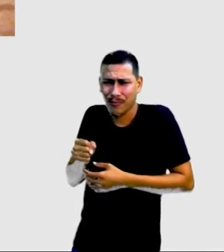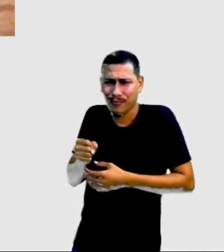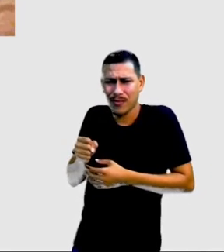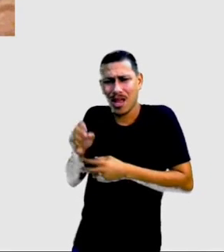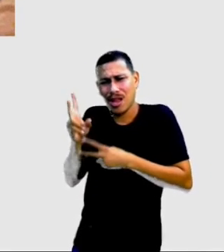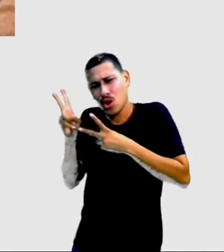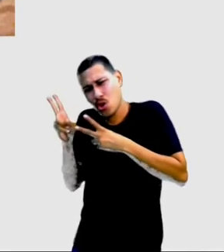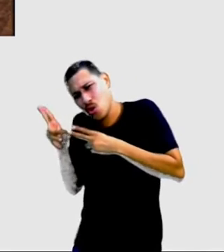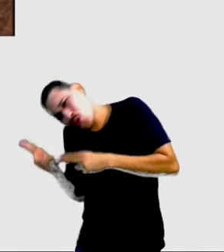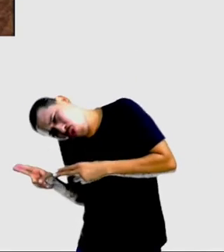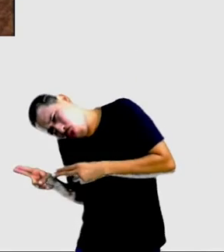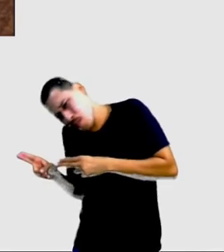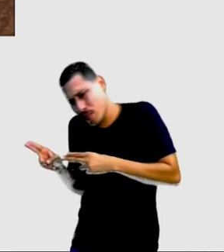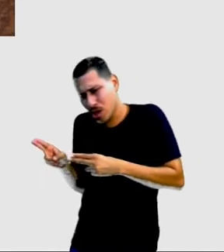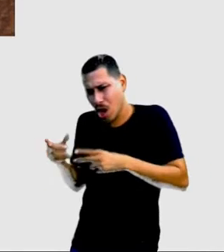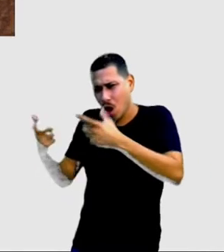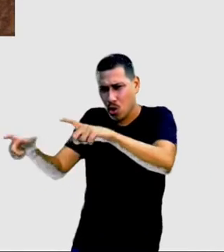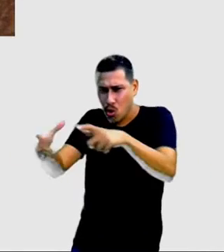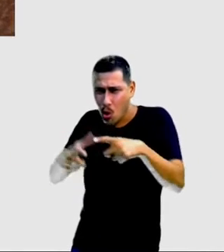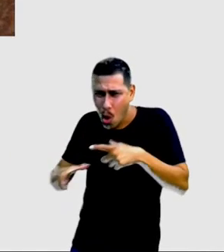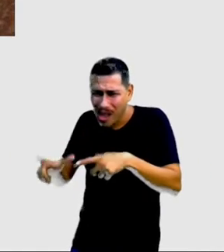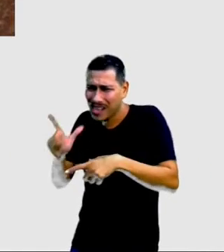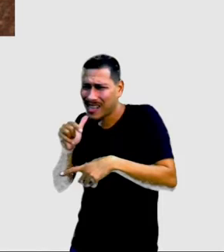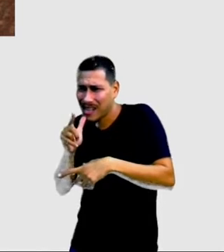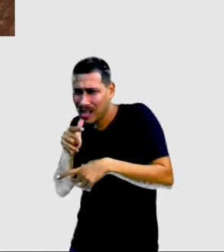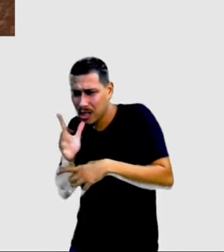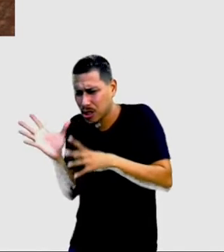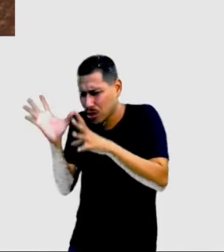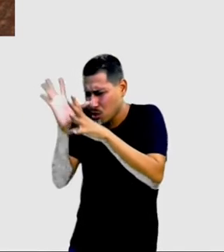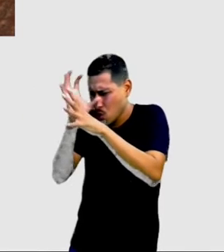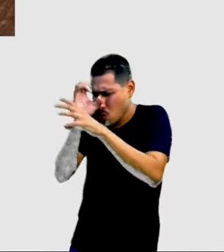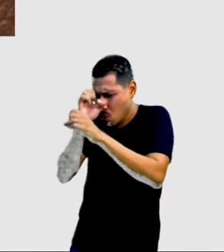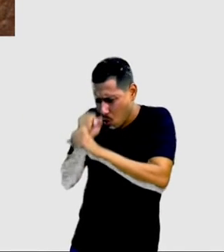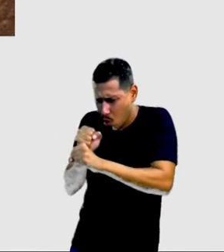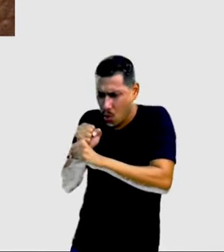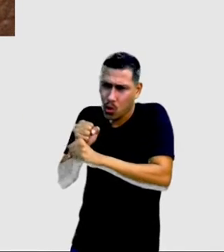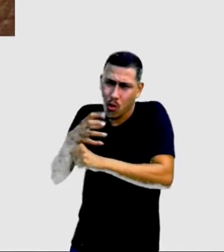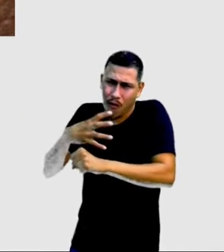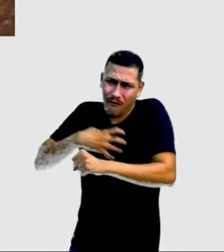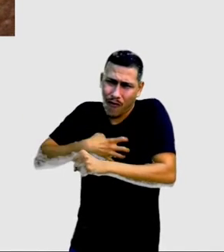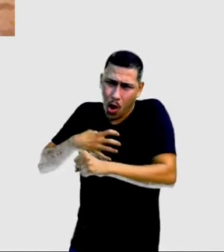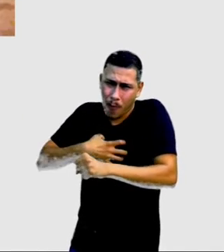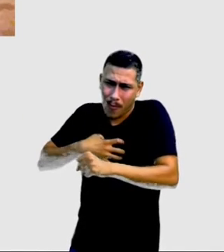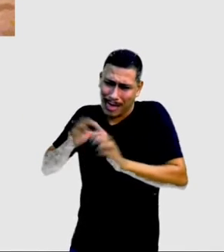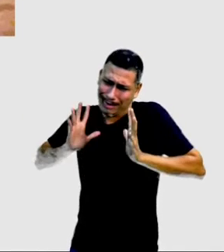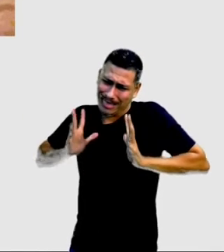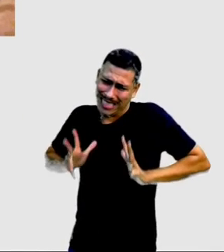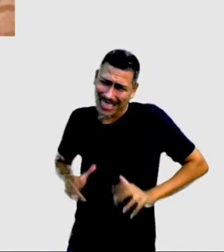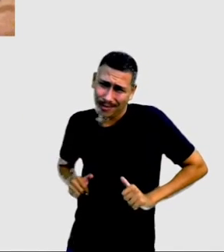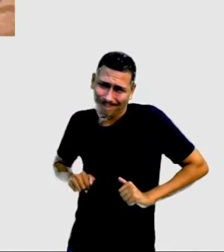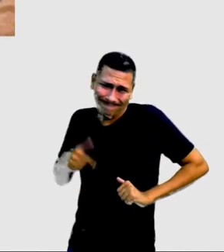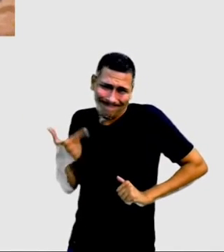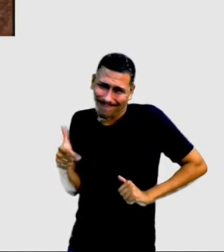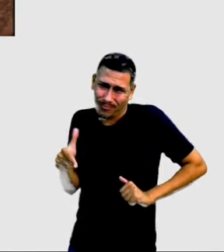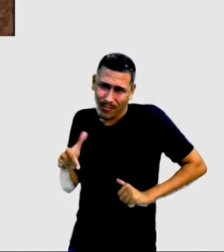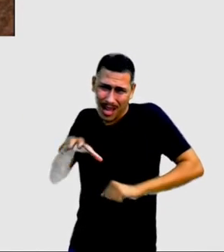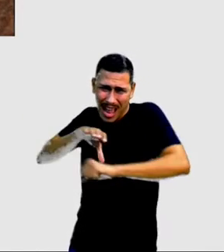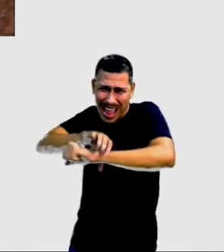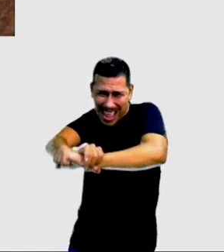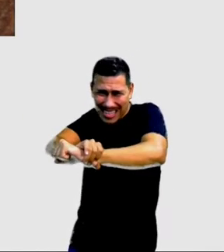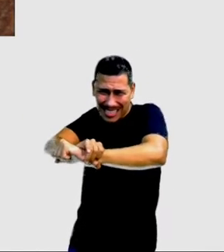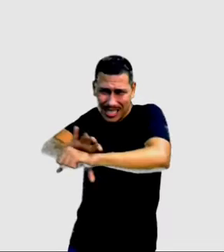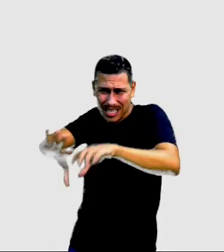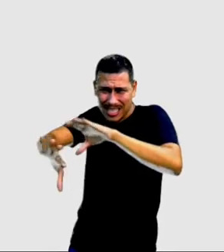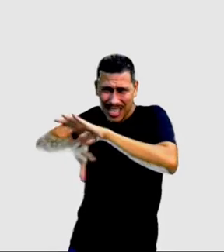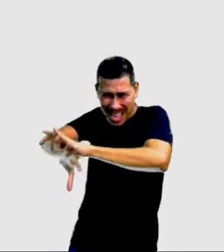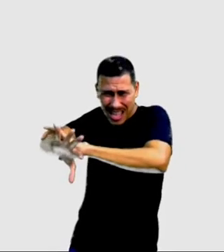senzalas, barracões escuros, úmidos e com nenhuma higiene. acorrentados para não fugirem.